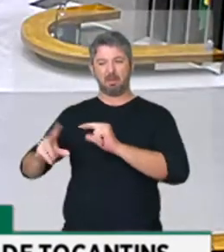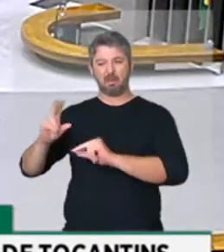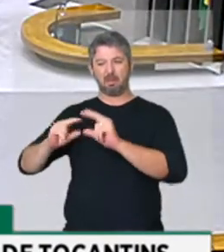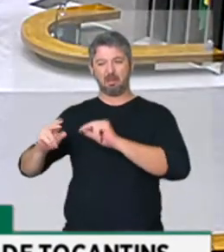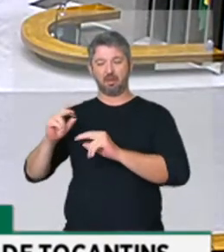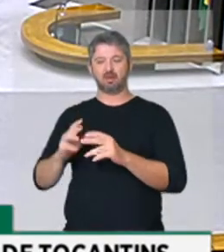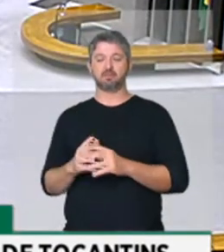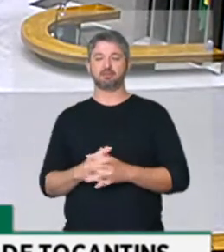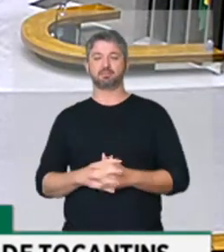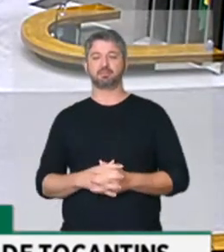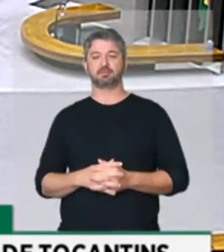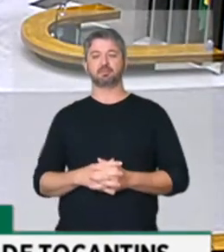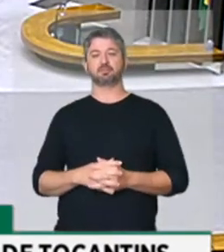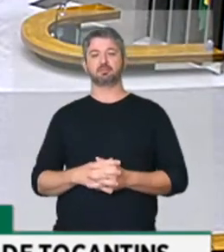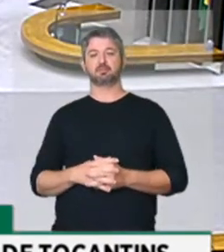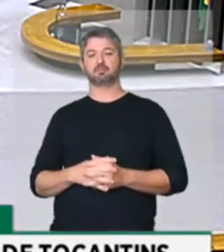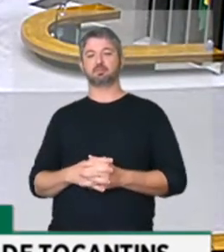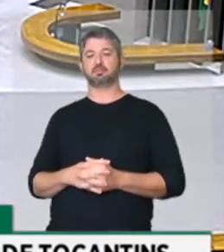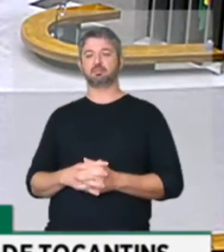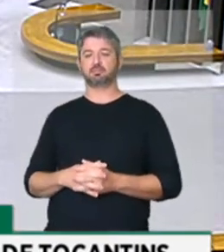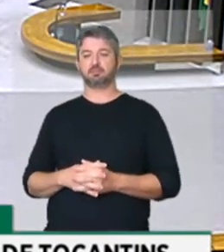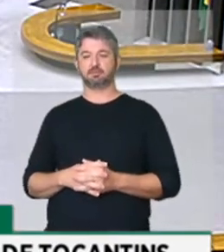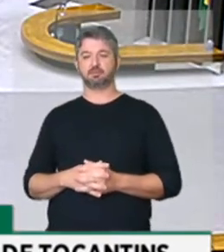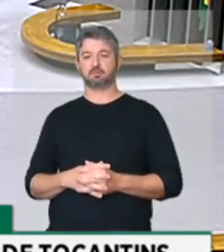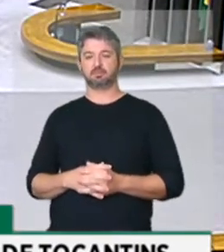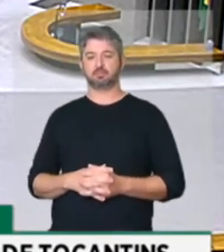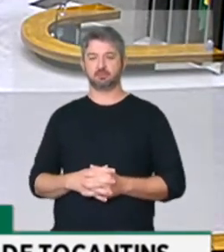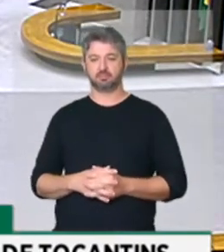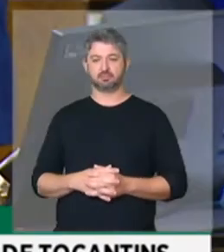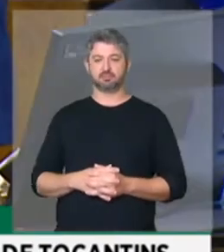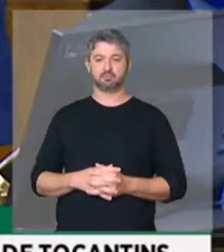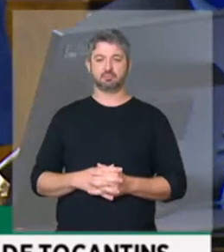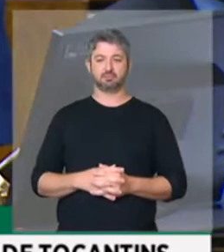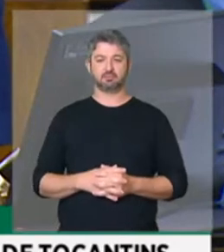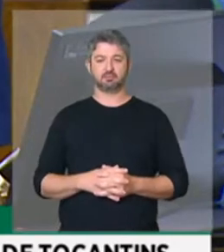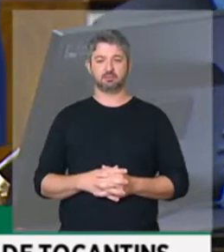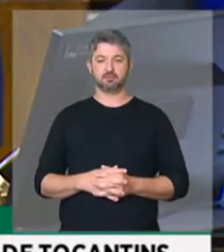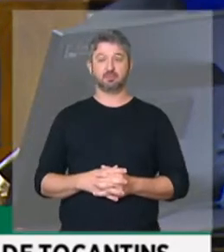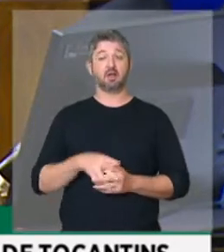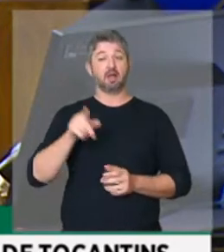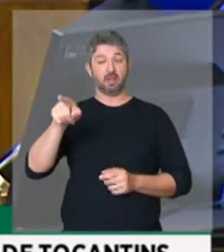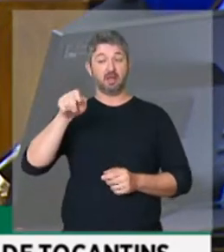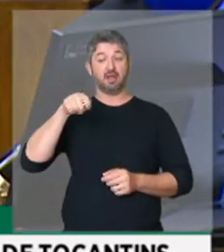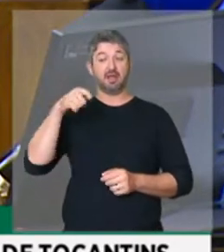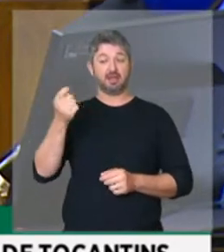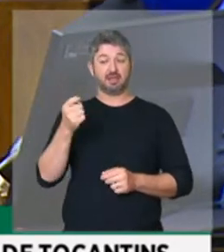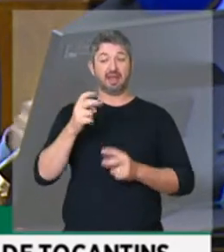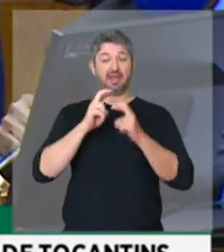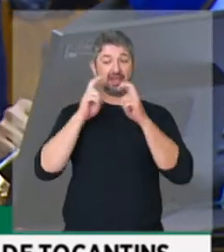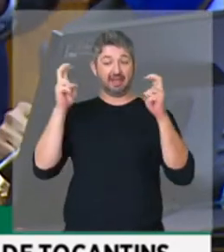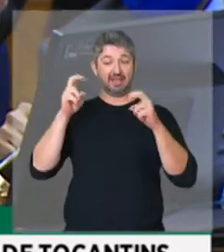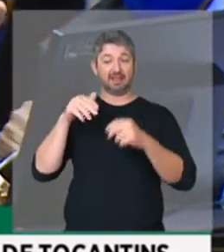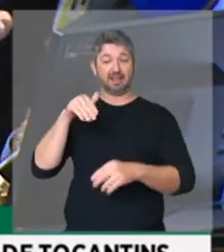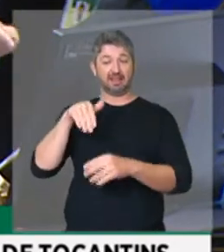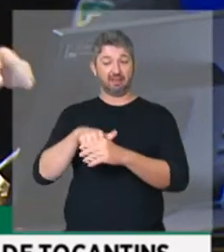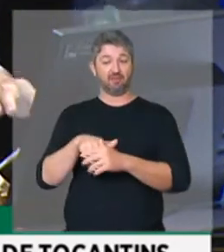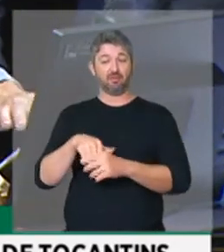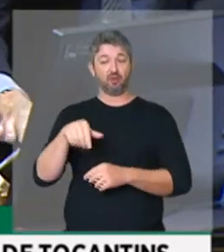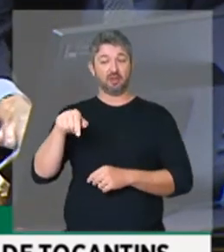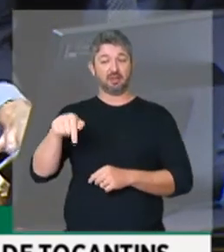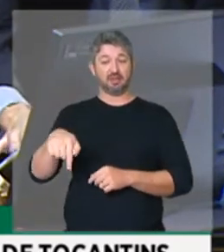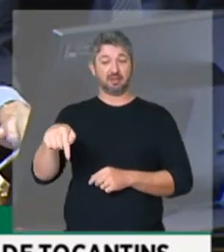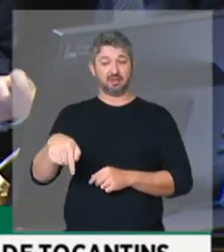O parlamentar que perdeu a votação dentro do plenário vai ter um efeito administrativo dobrado. A minha digital ficou